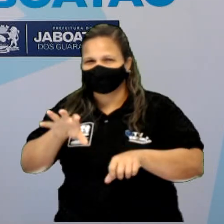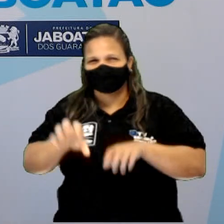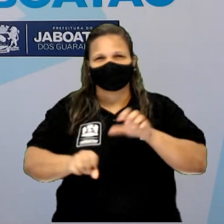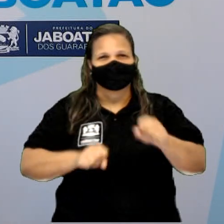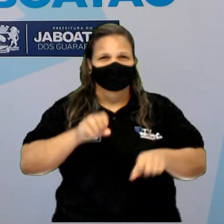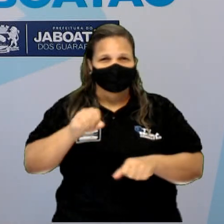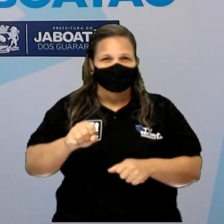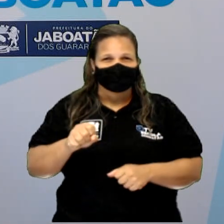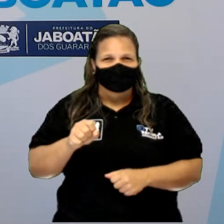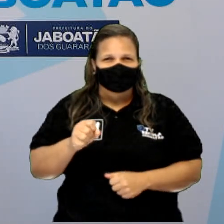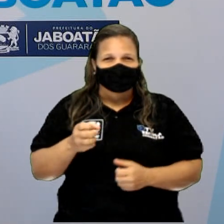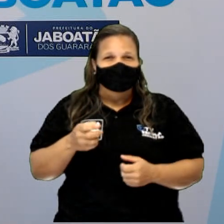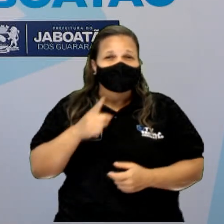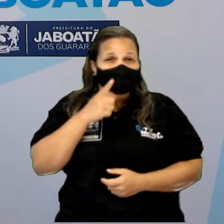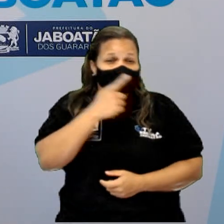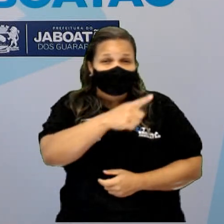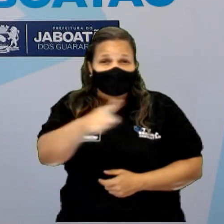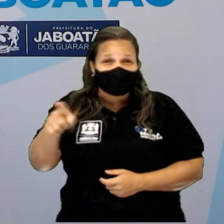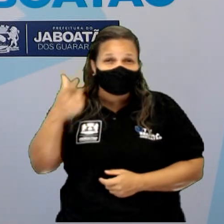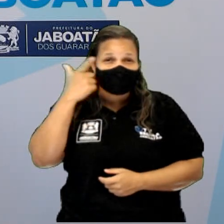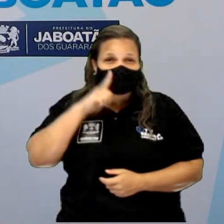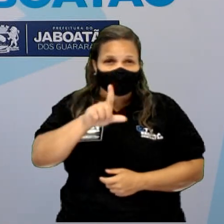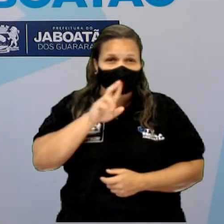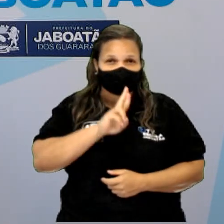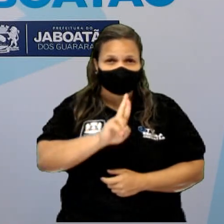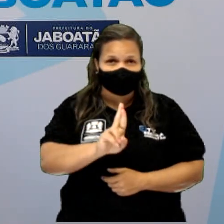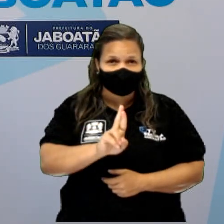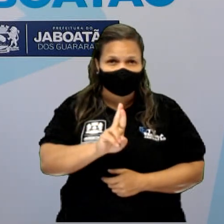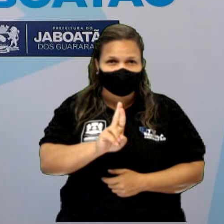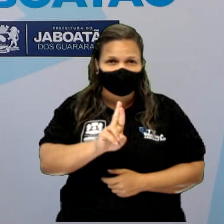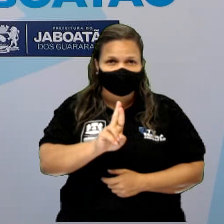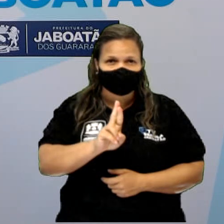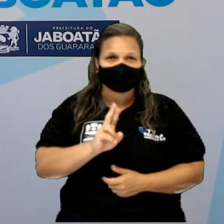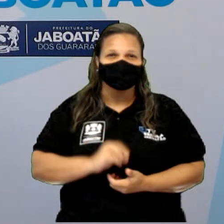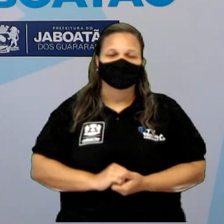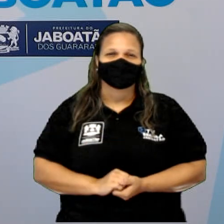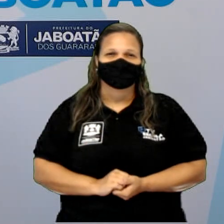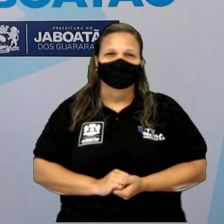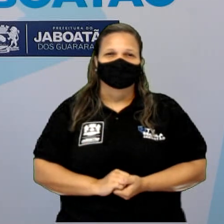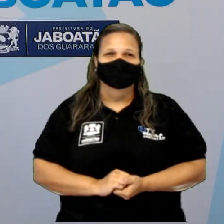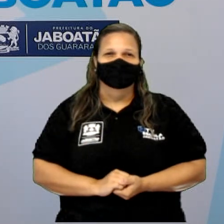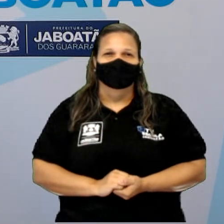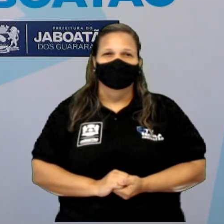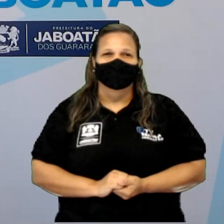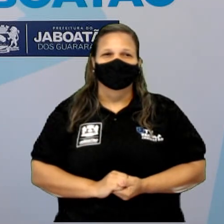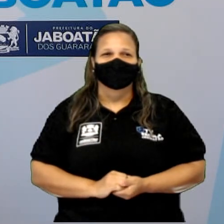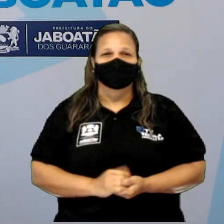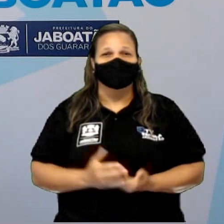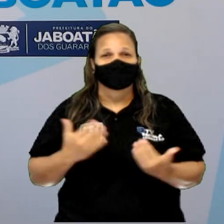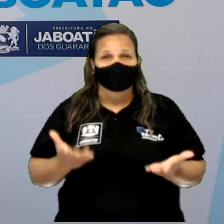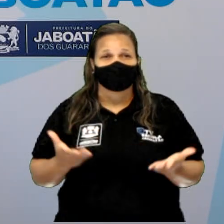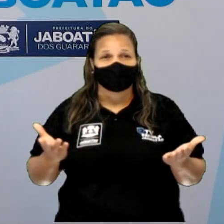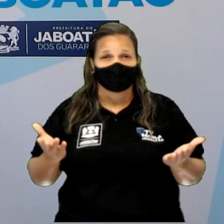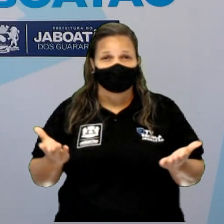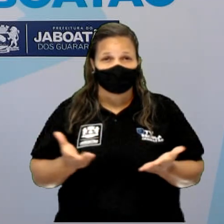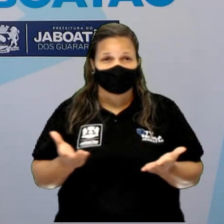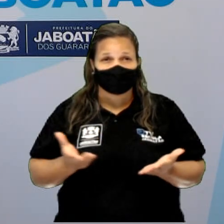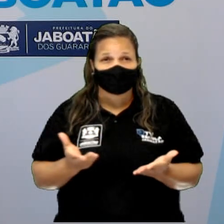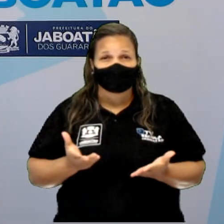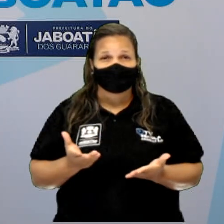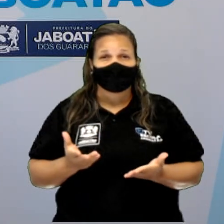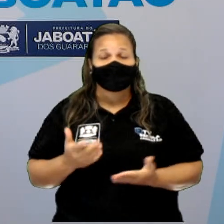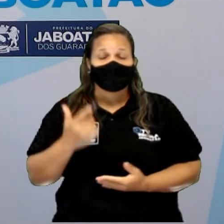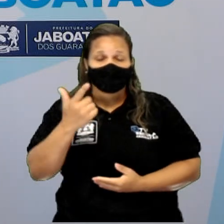a aula novamente que a gente pode conseguir essa resposta, esse resultado. Tá? Bom, e aqui a gente vai para mais a questão a